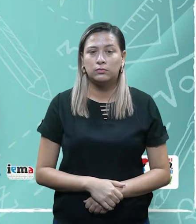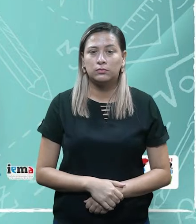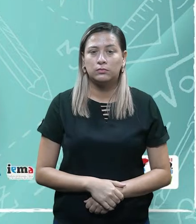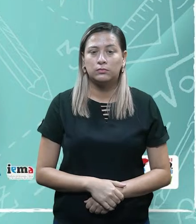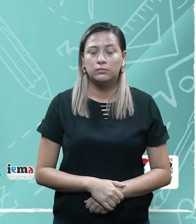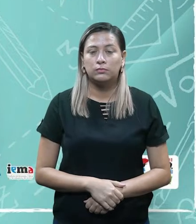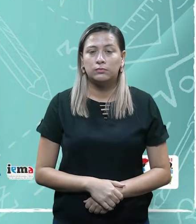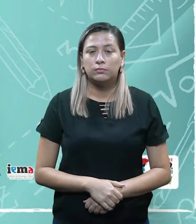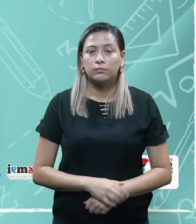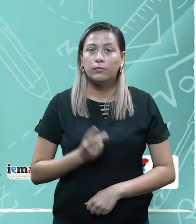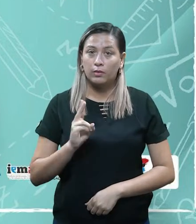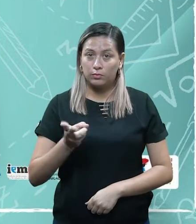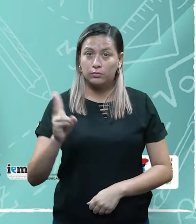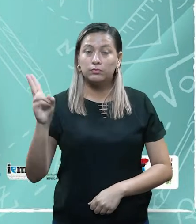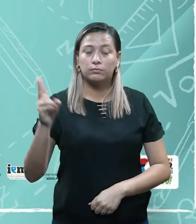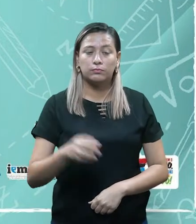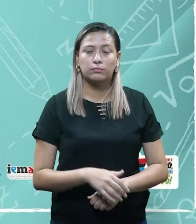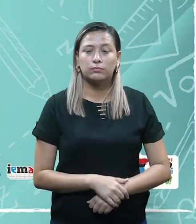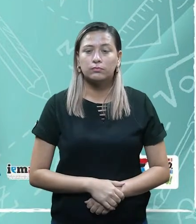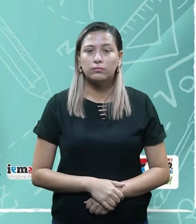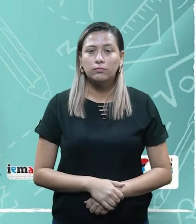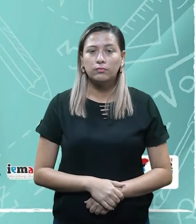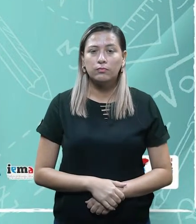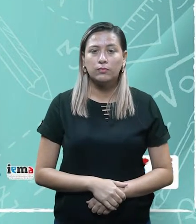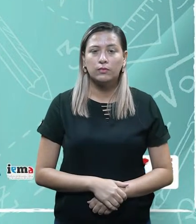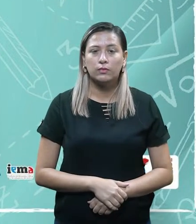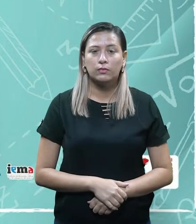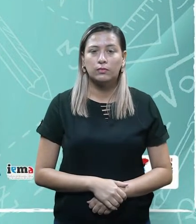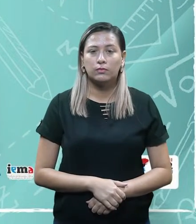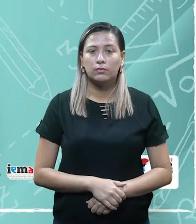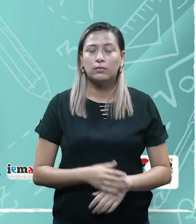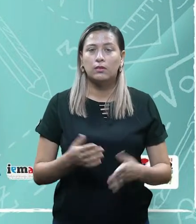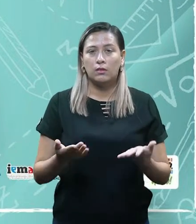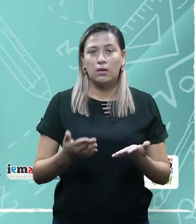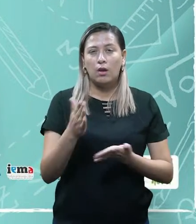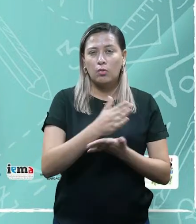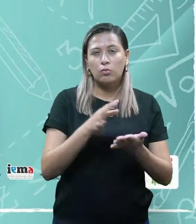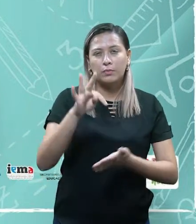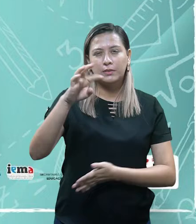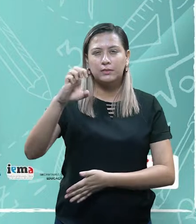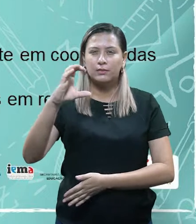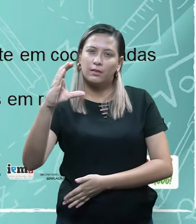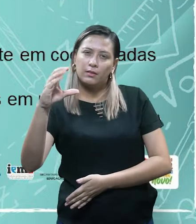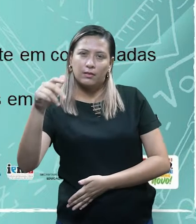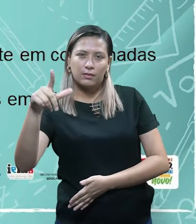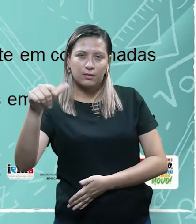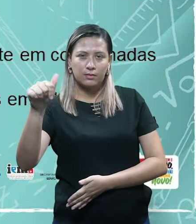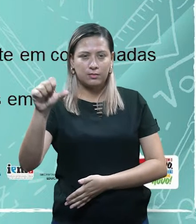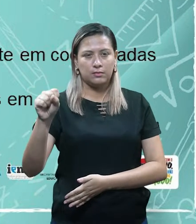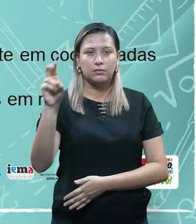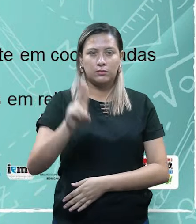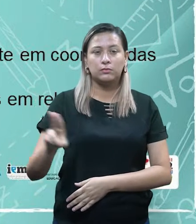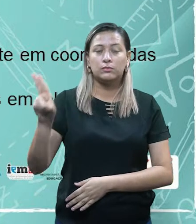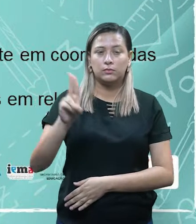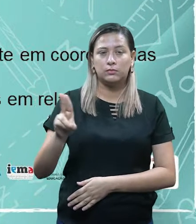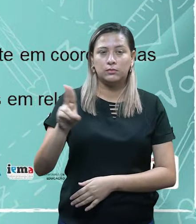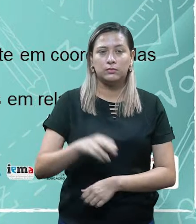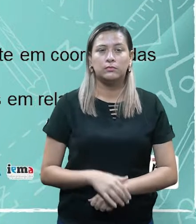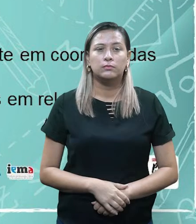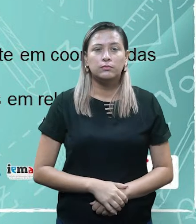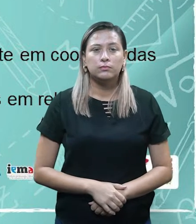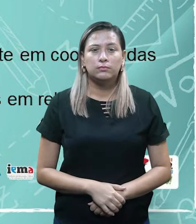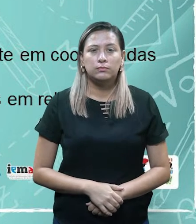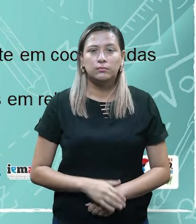dando continuidade, nós veremos, né, as teclas principais utilizadas no CAD. São teclas, gente,